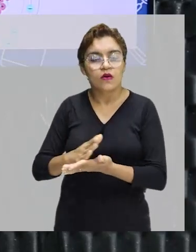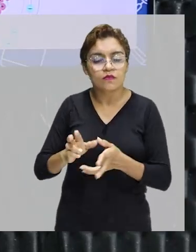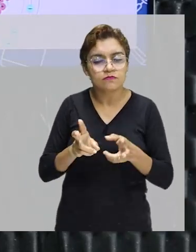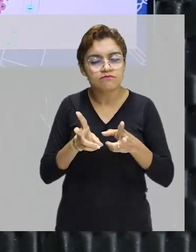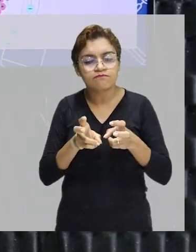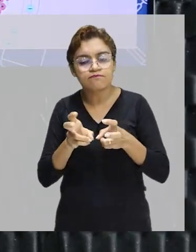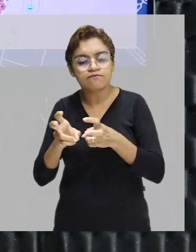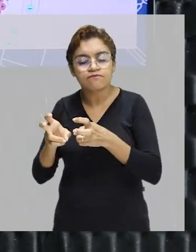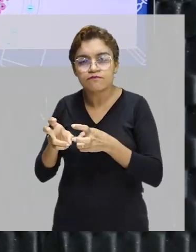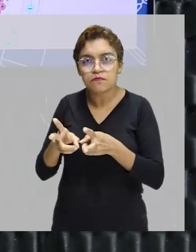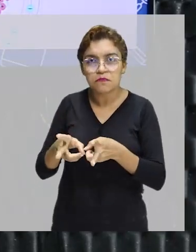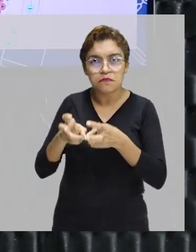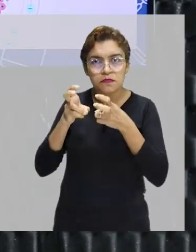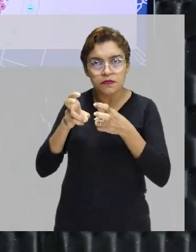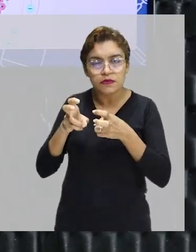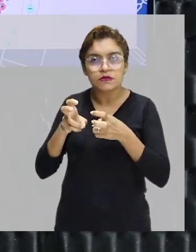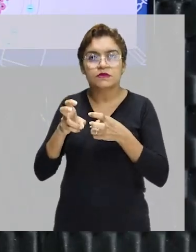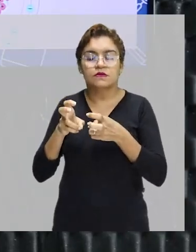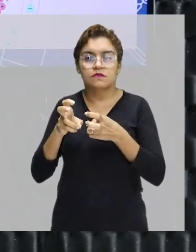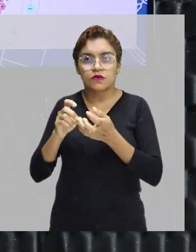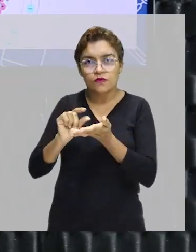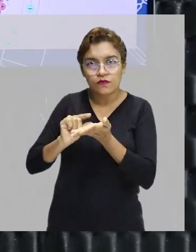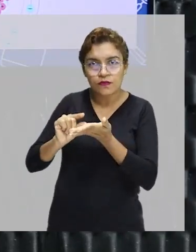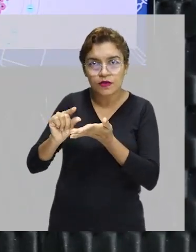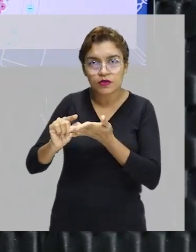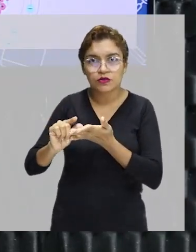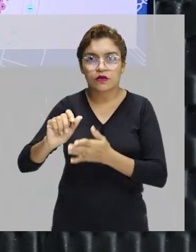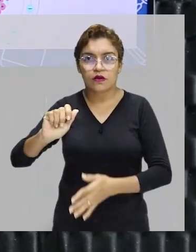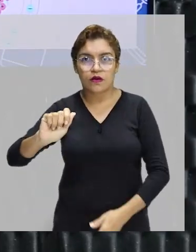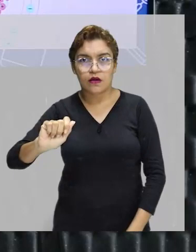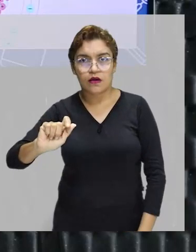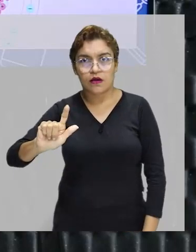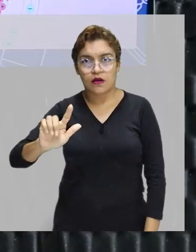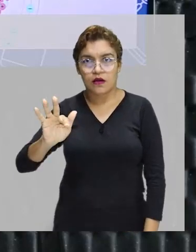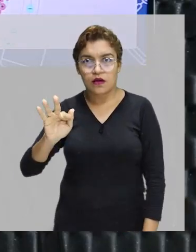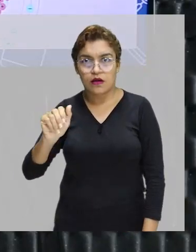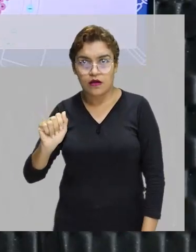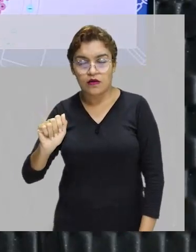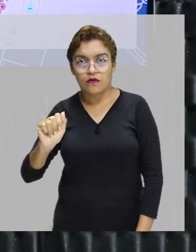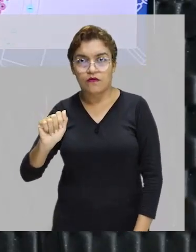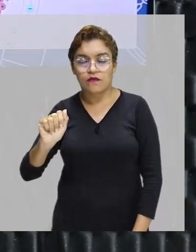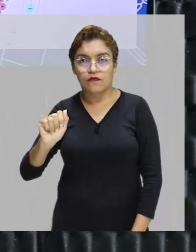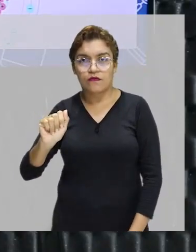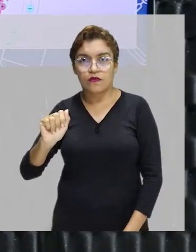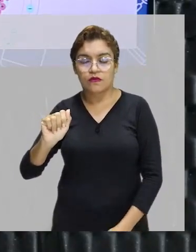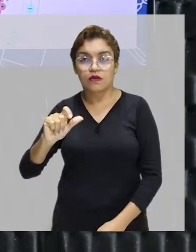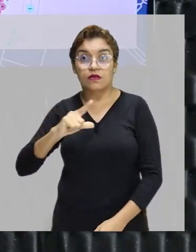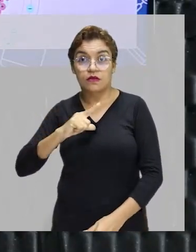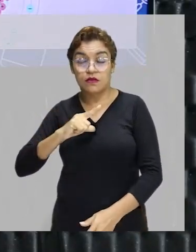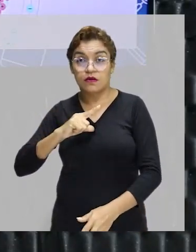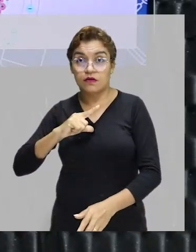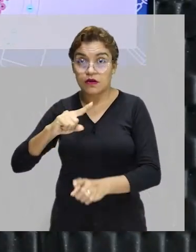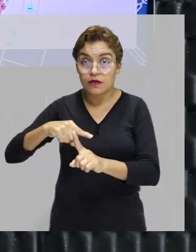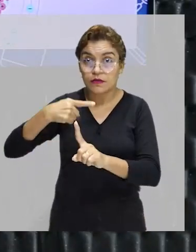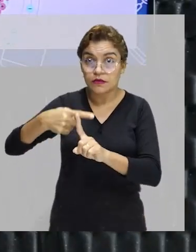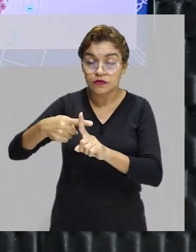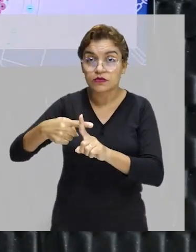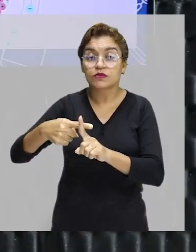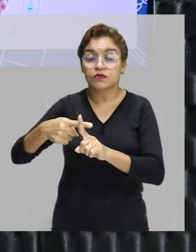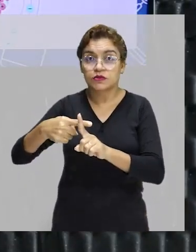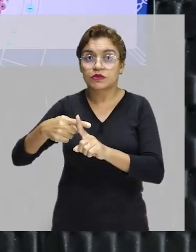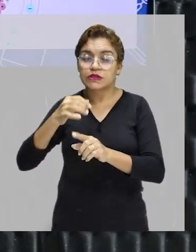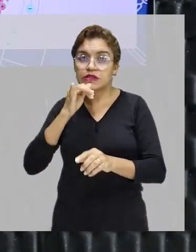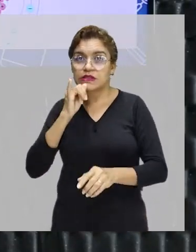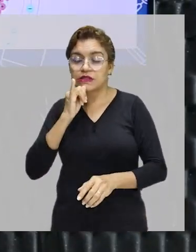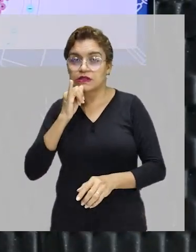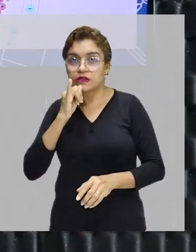Então, ele percebeu que boa parte dessas partículas alfa, que são partículas carregadas positivamente, conseguiram atravessar